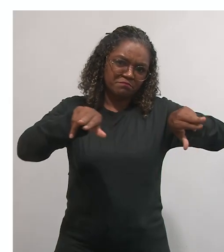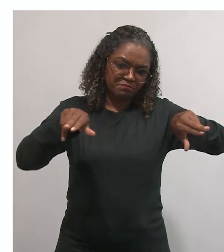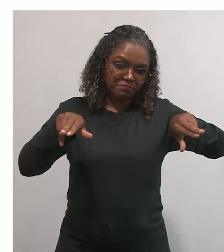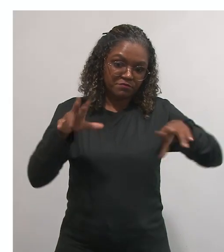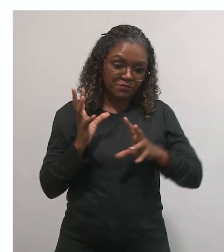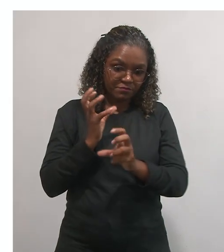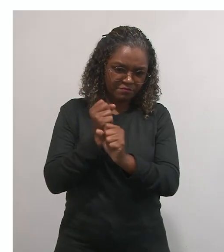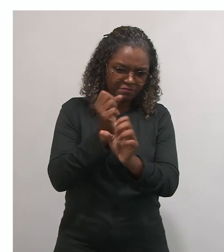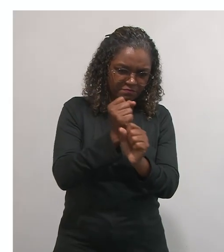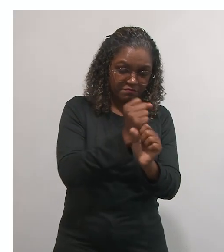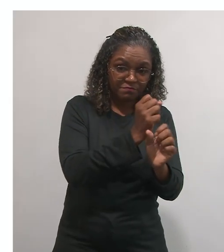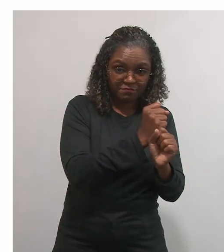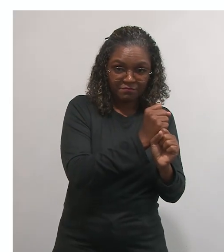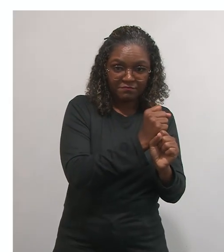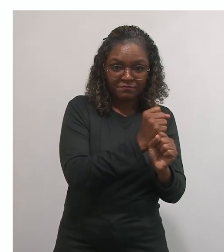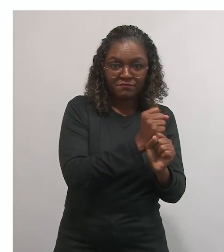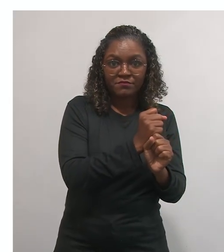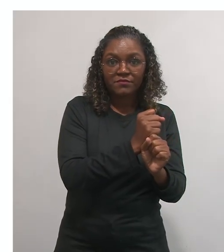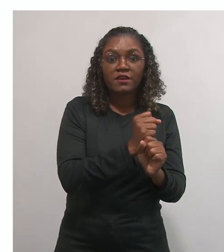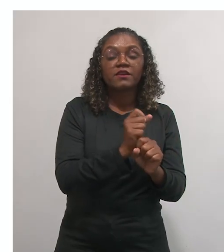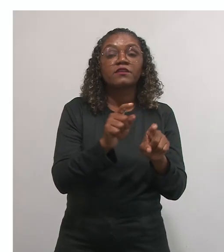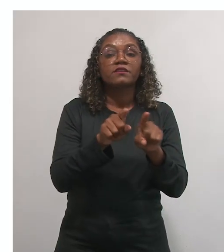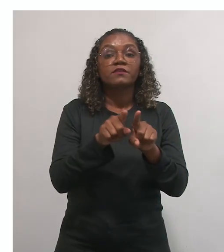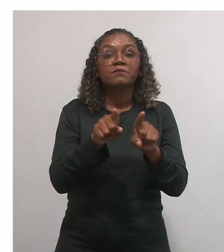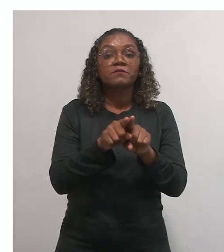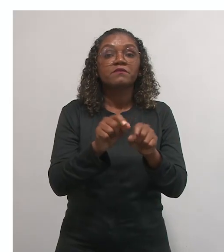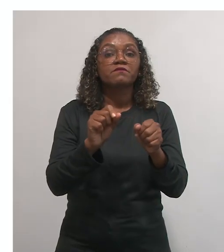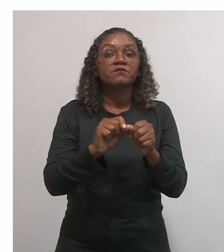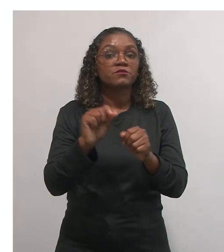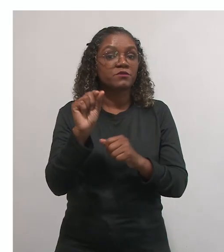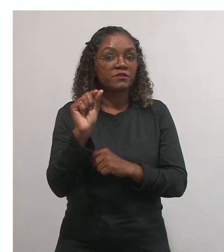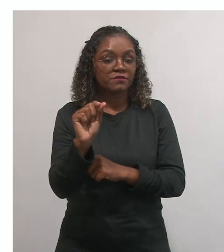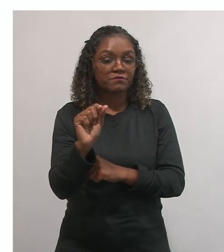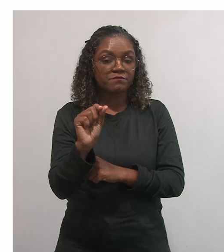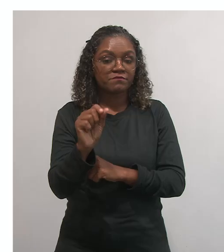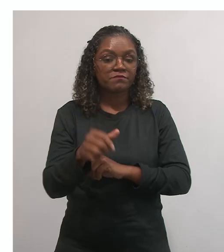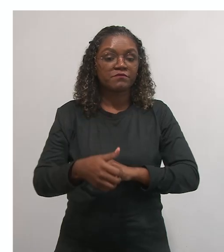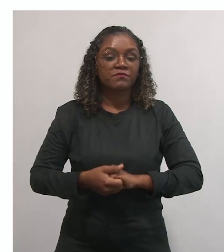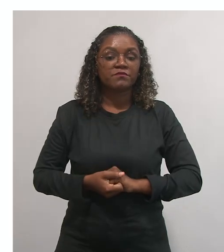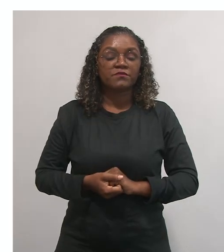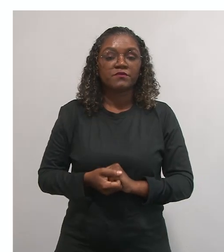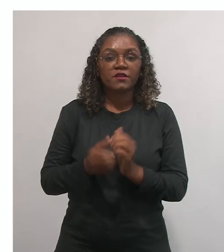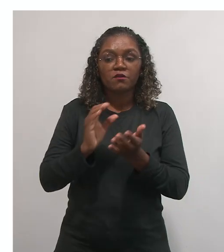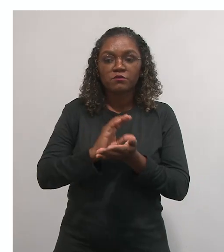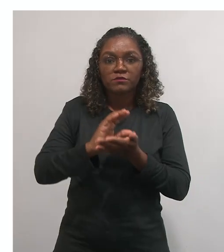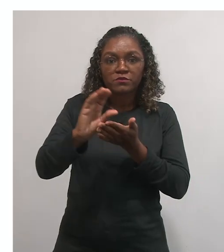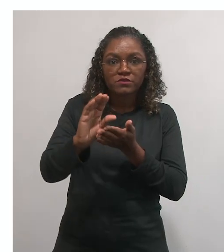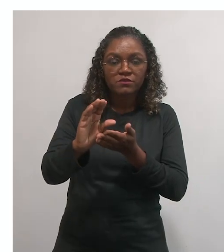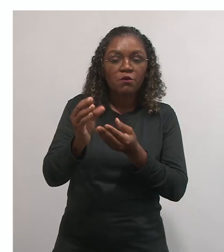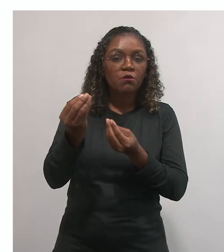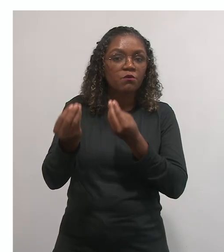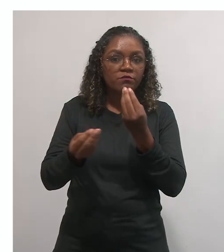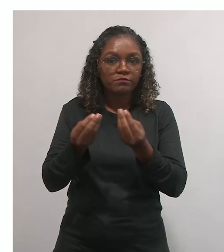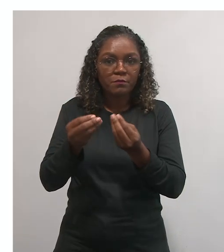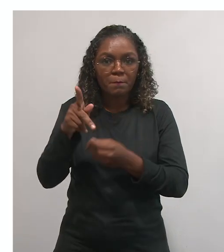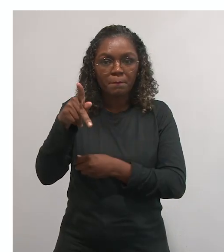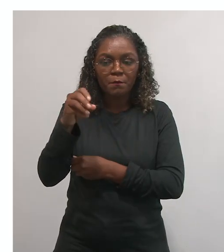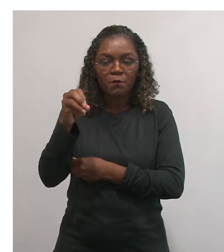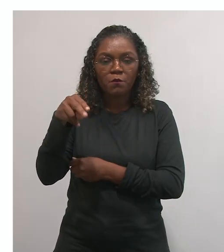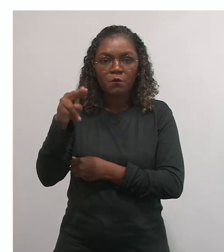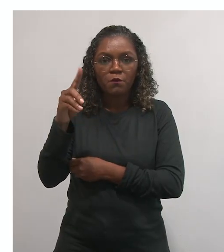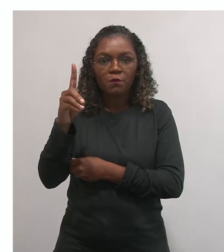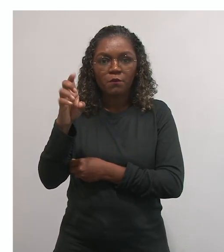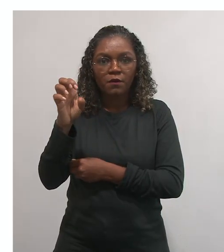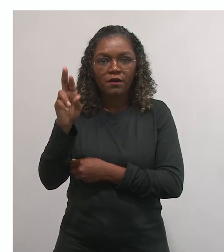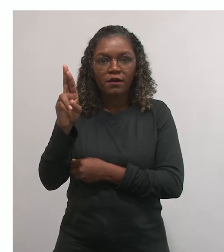estudar aqui e através do quê através da margem de contribuição ponderada mas antes